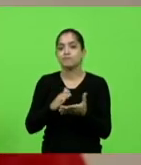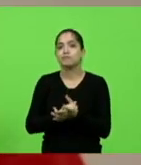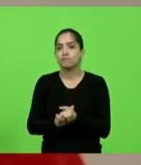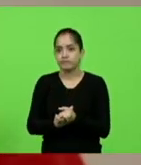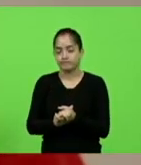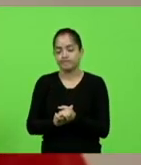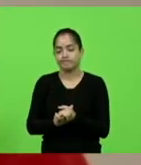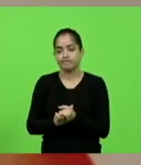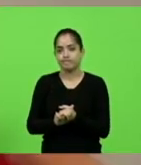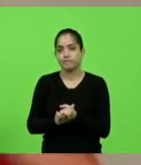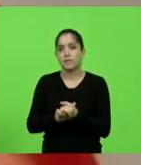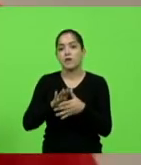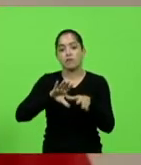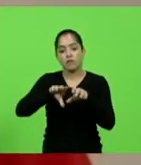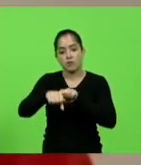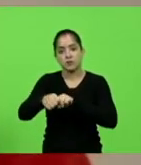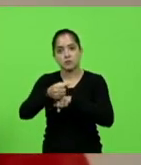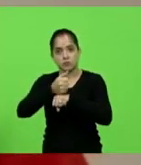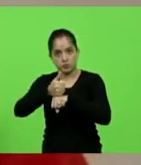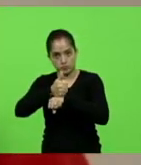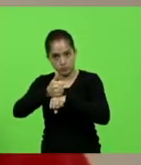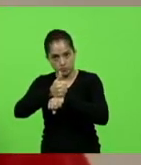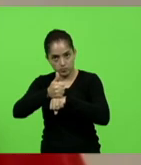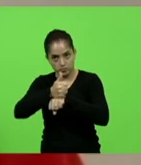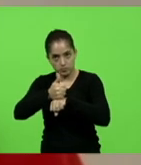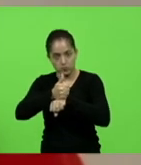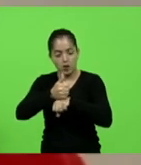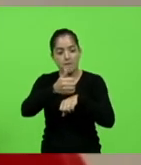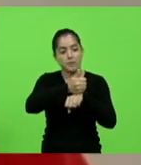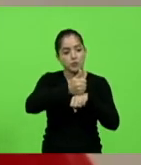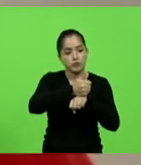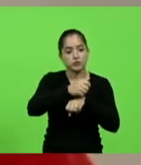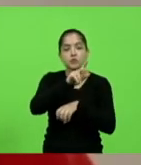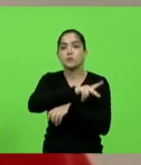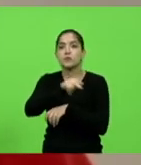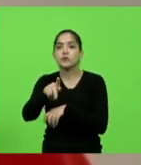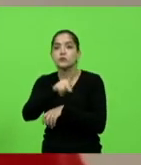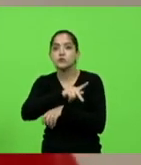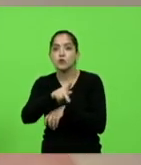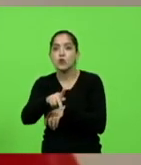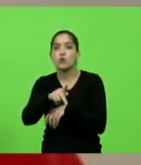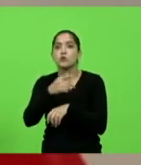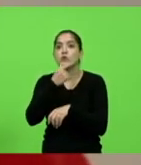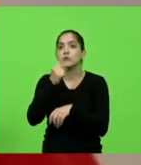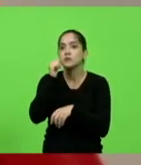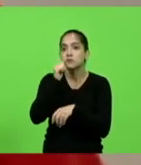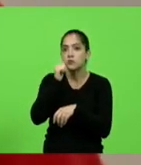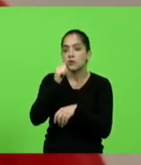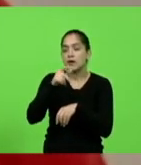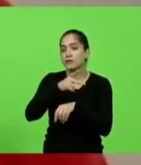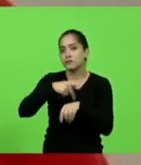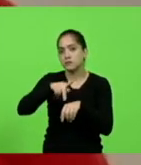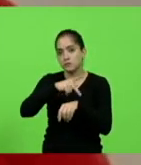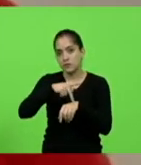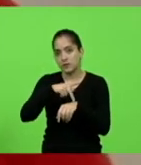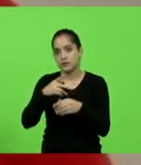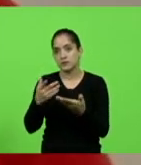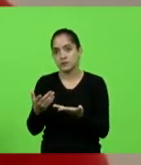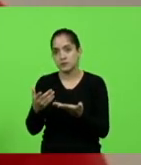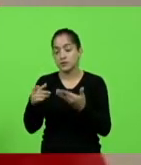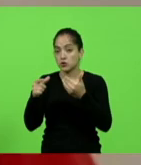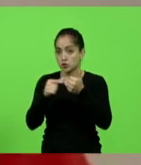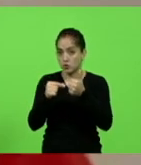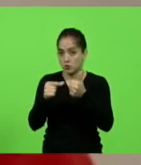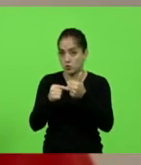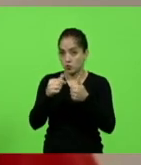formação profissional, fere a profissão de professor e de professora em nosso país. O artigo